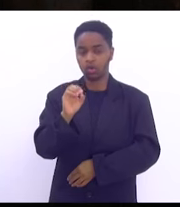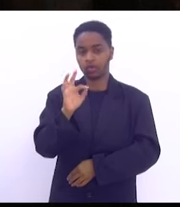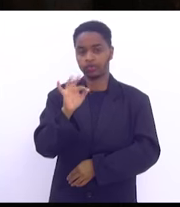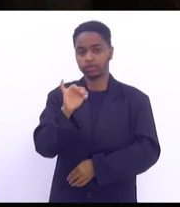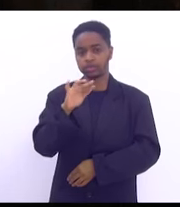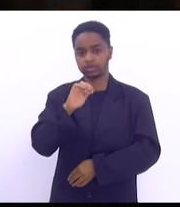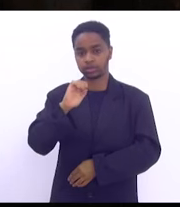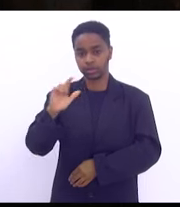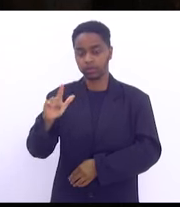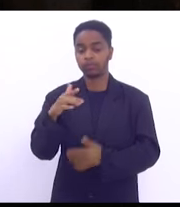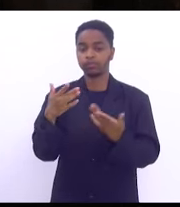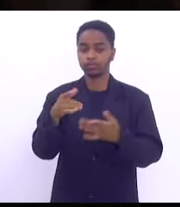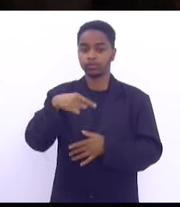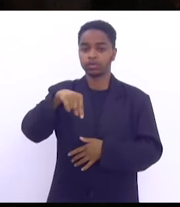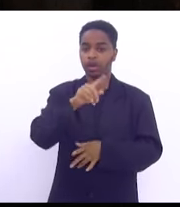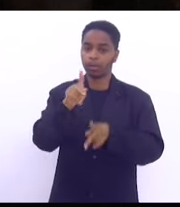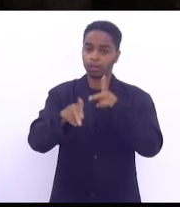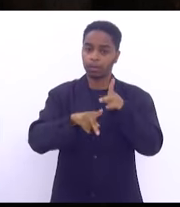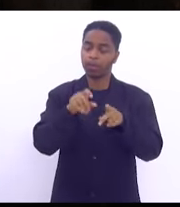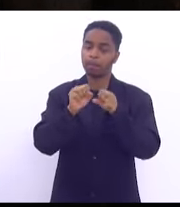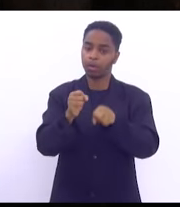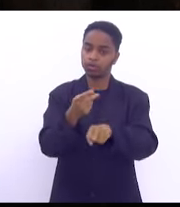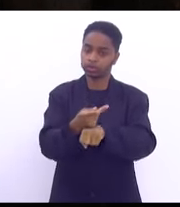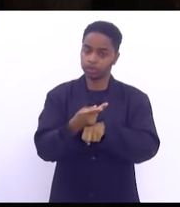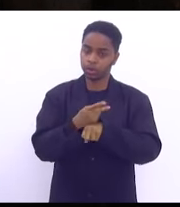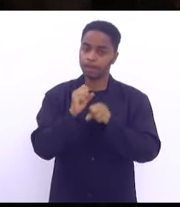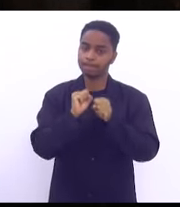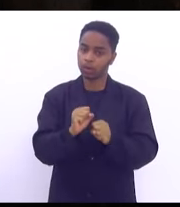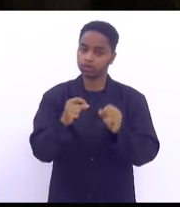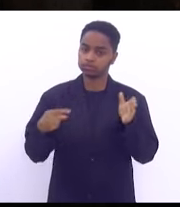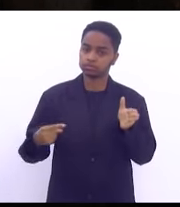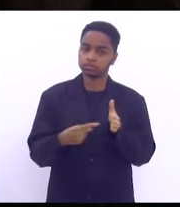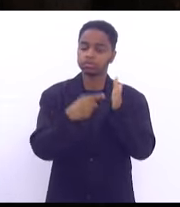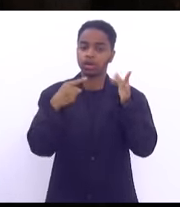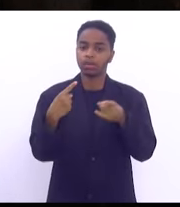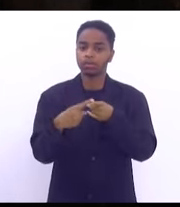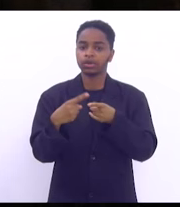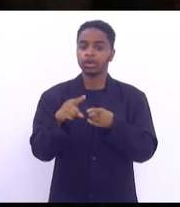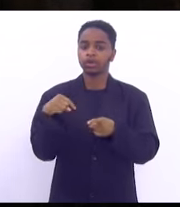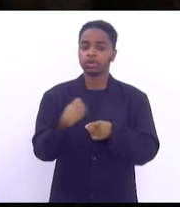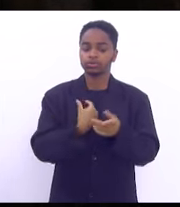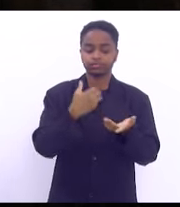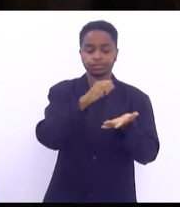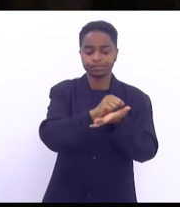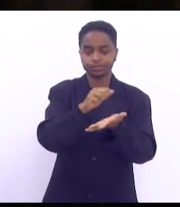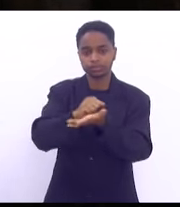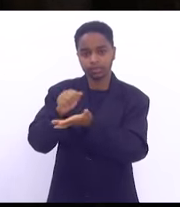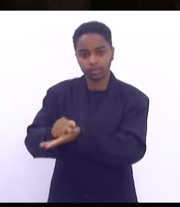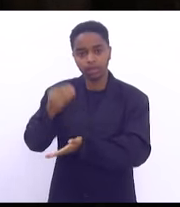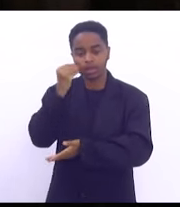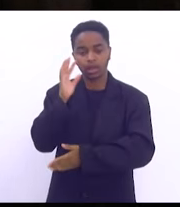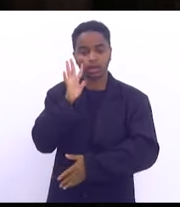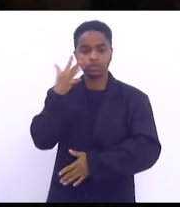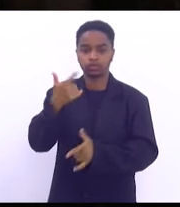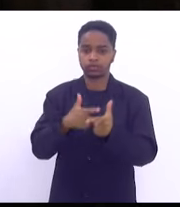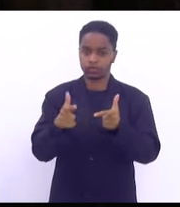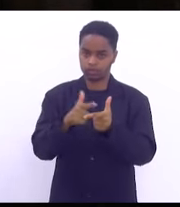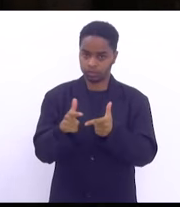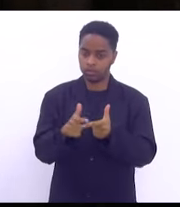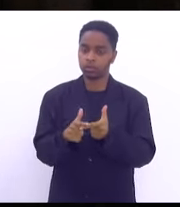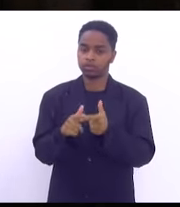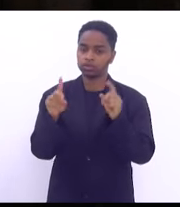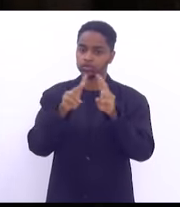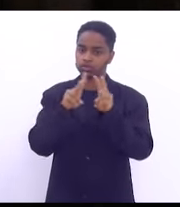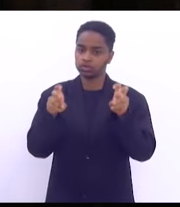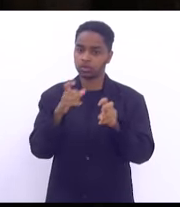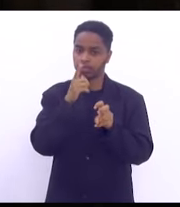@drserginhooficial, para que a população possa fazer a sua denúncia, para que a gente entre no circuito para resolver esse problema no que se refere